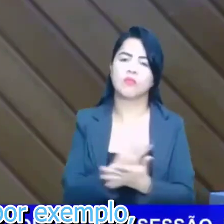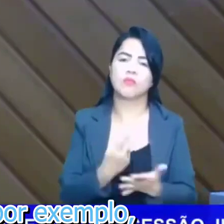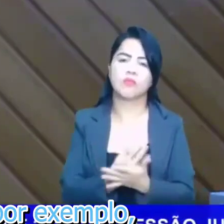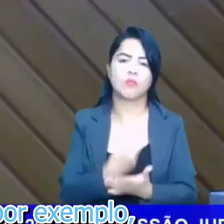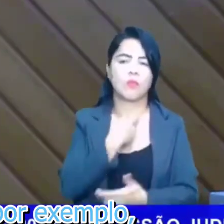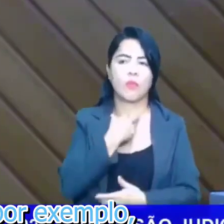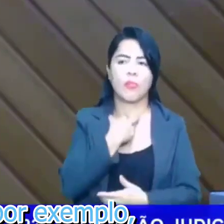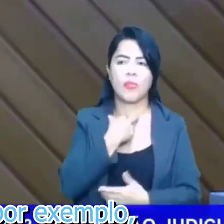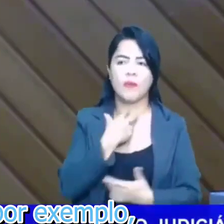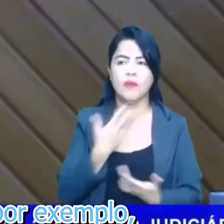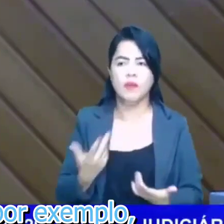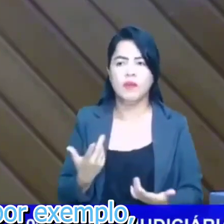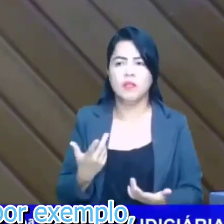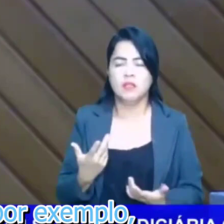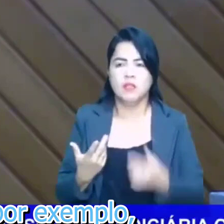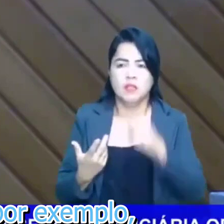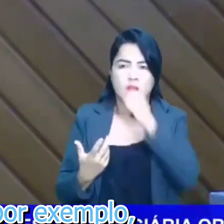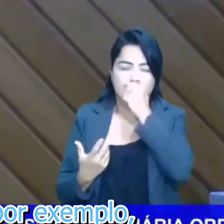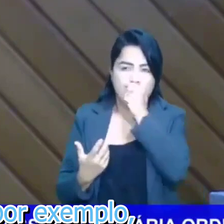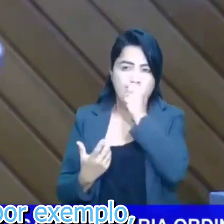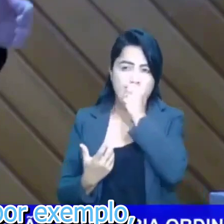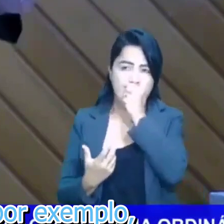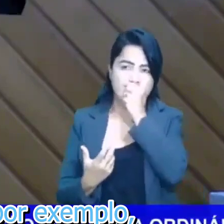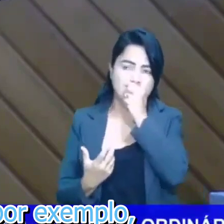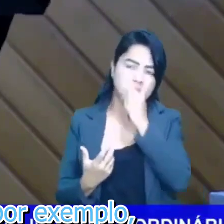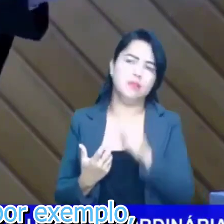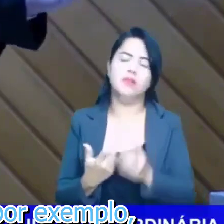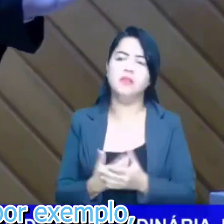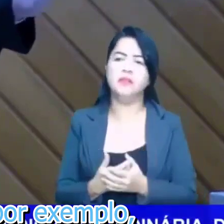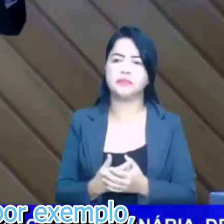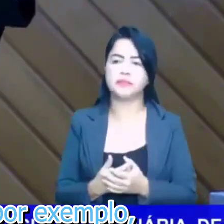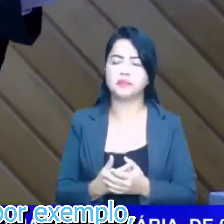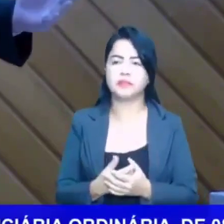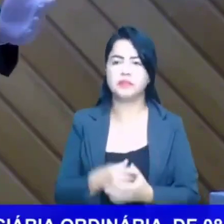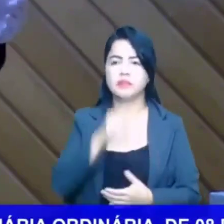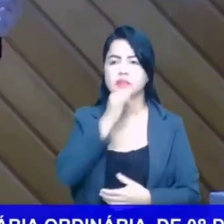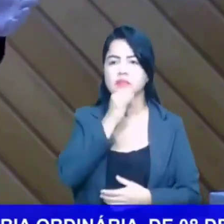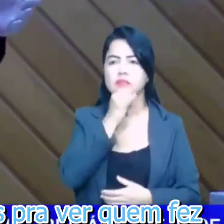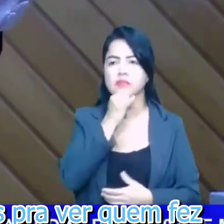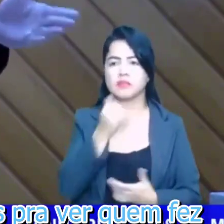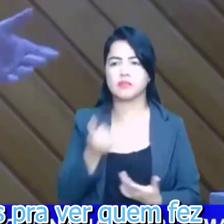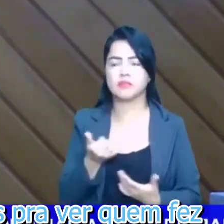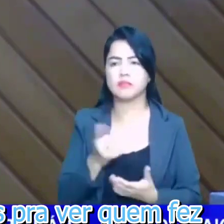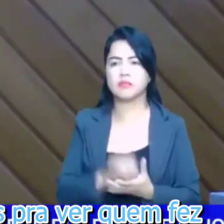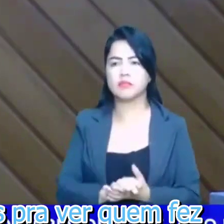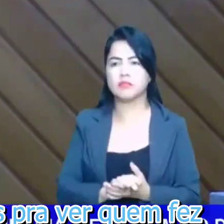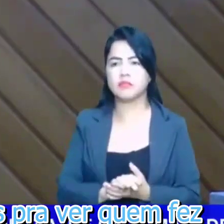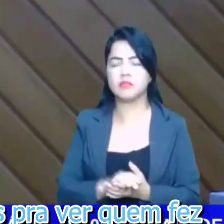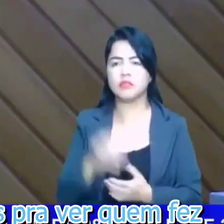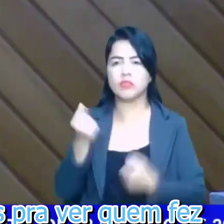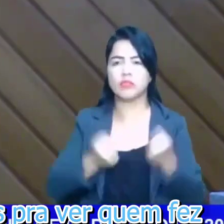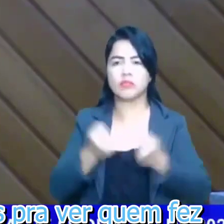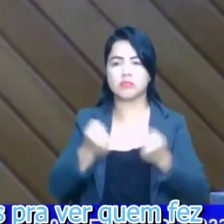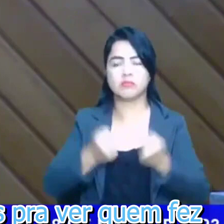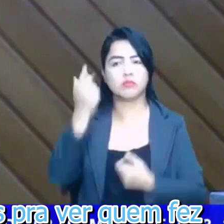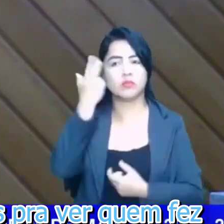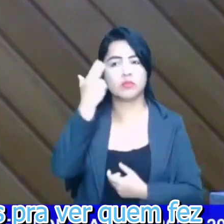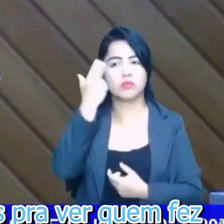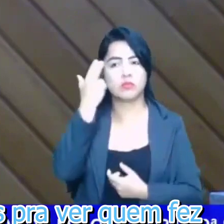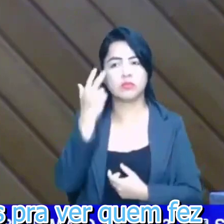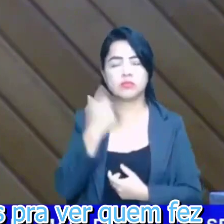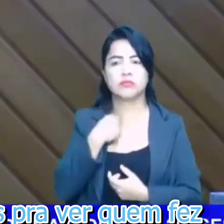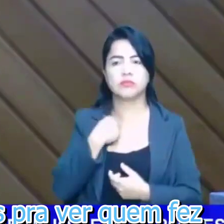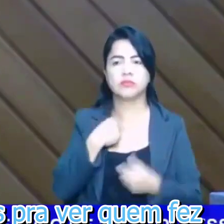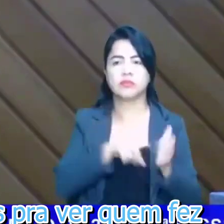pode gerar frutos. Nós verificamos, então, por exemplo, um transporte regular de eleitores, e nós